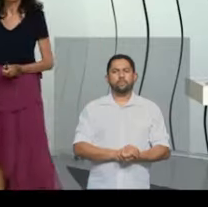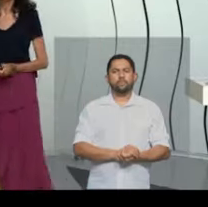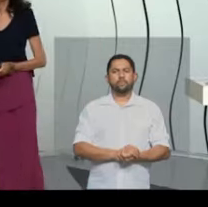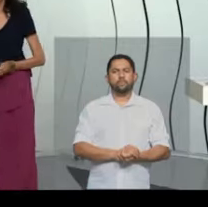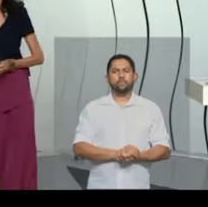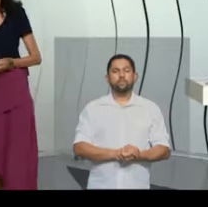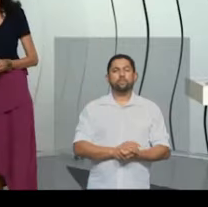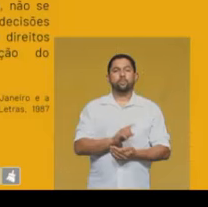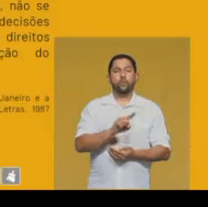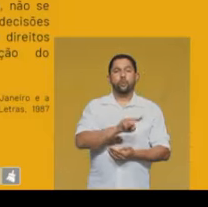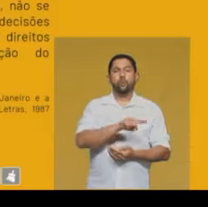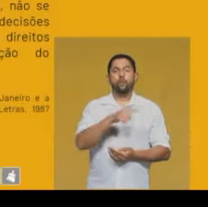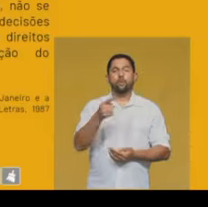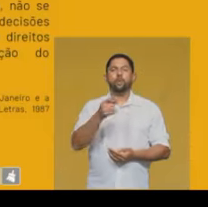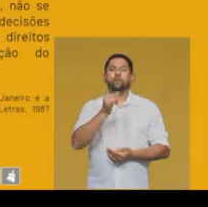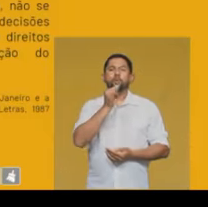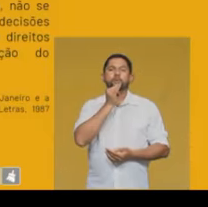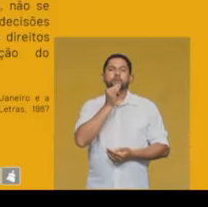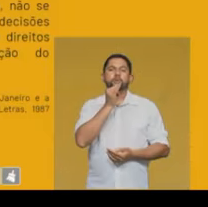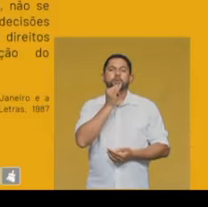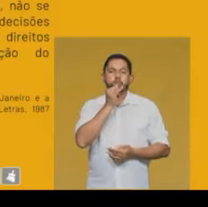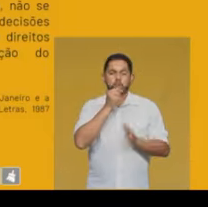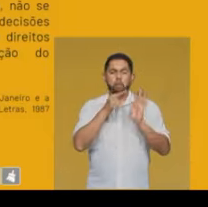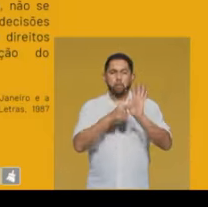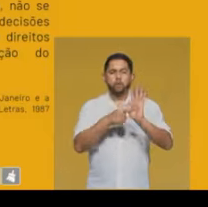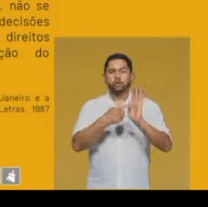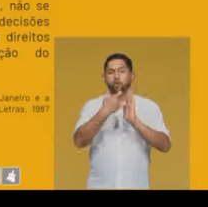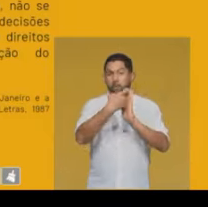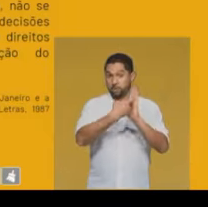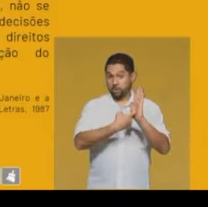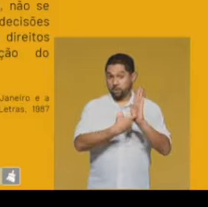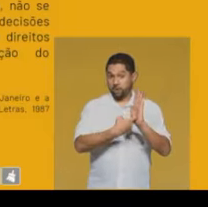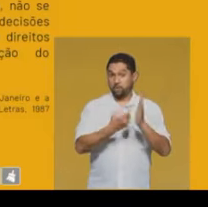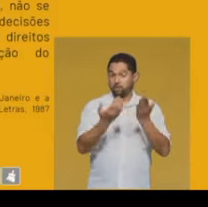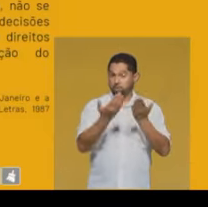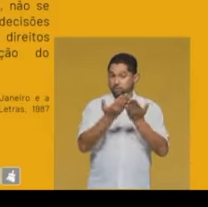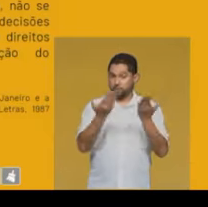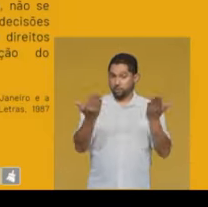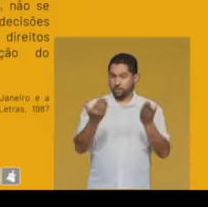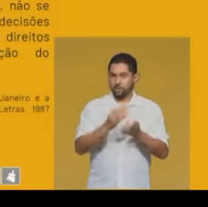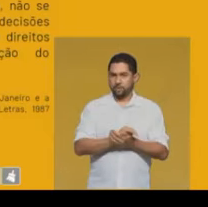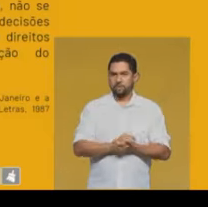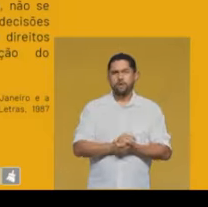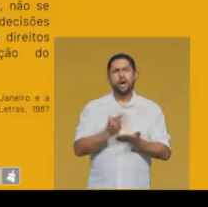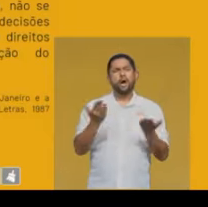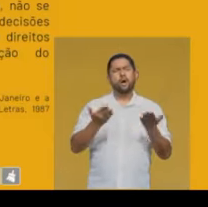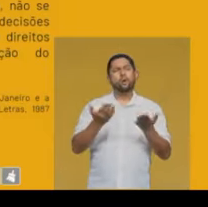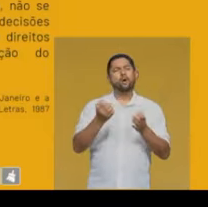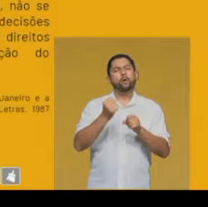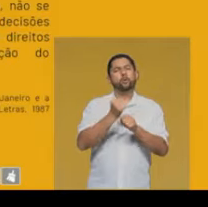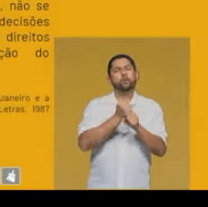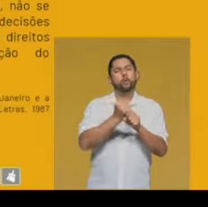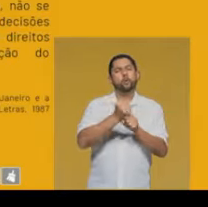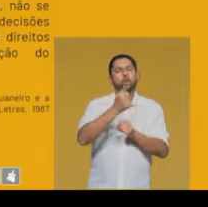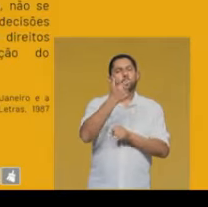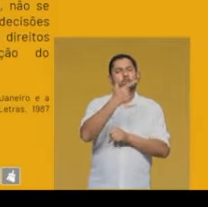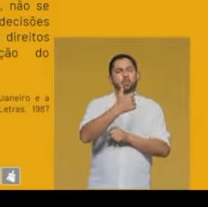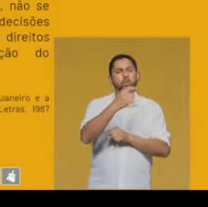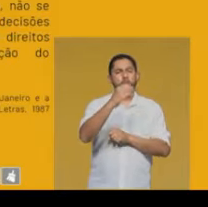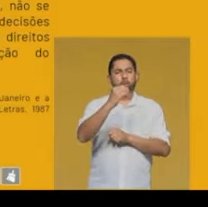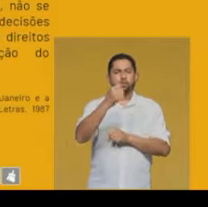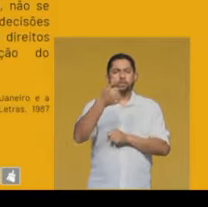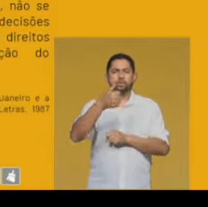Um outro exemplo com texto, do Enem de 2019,